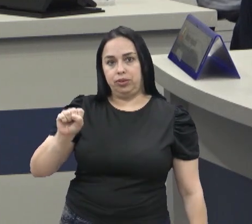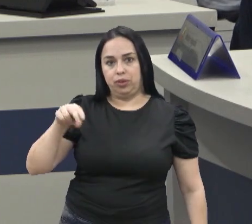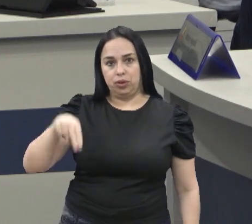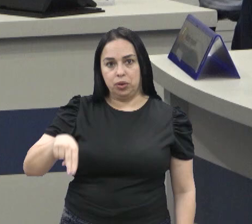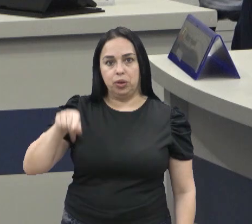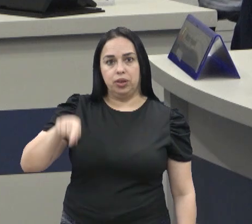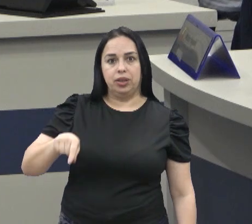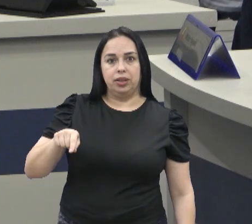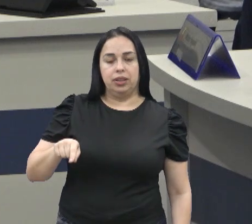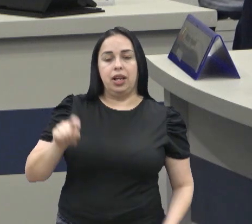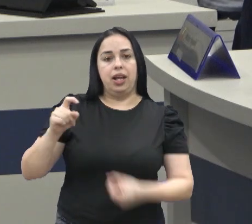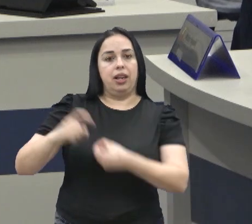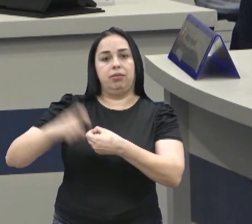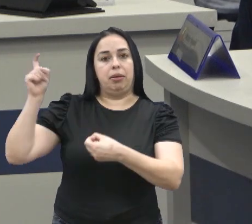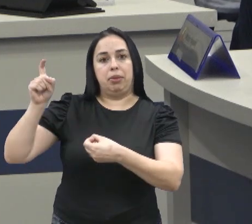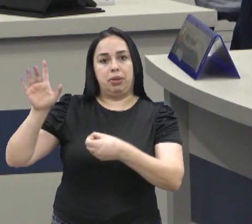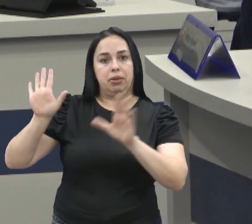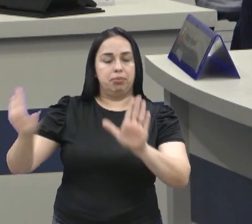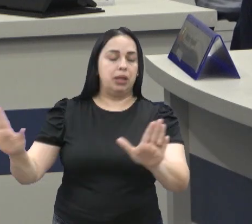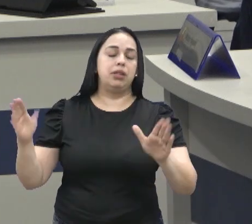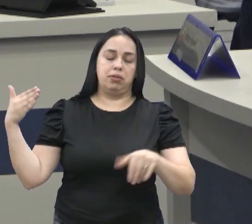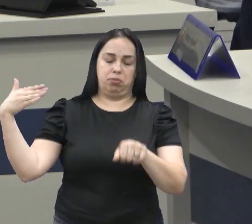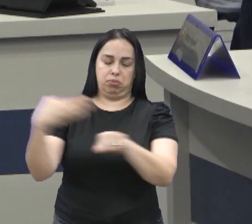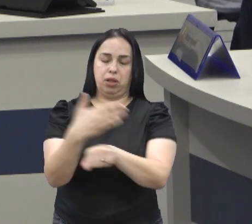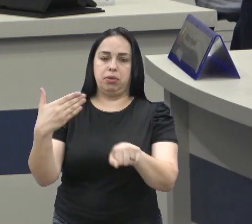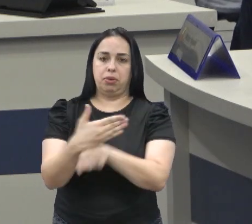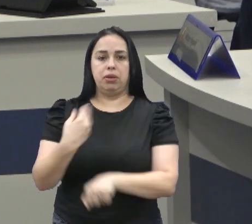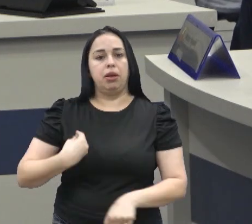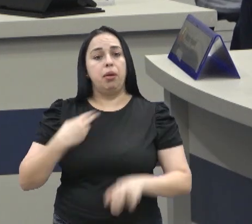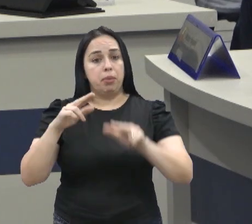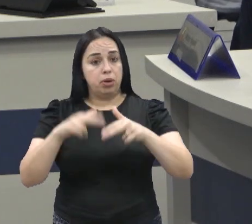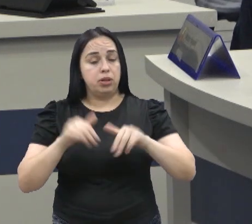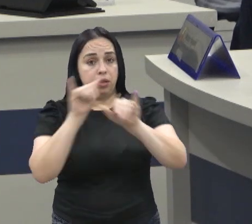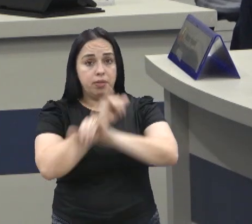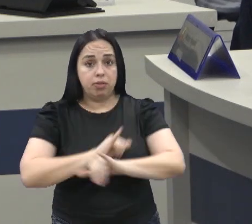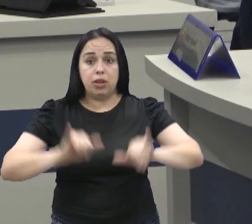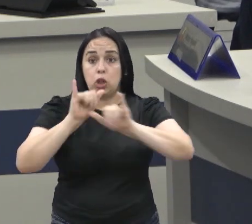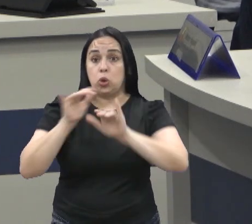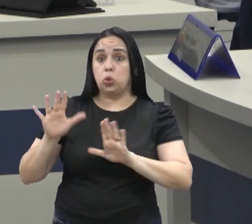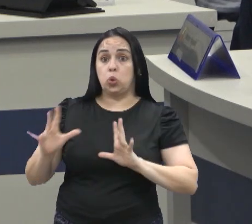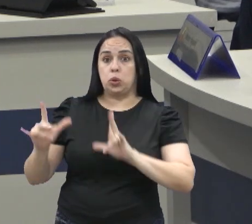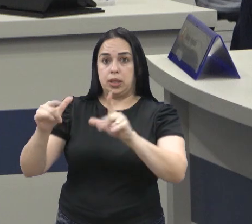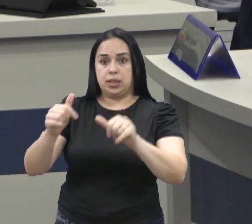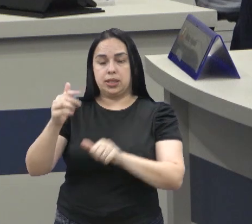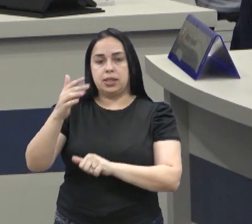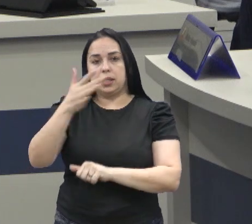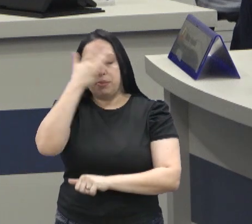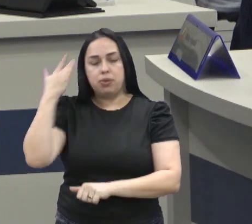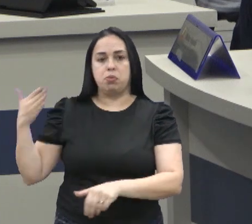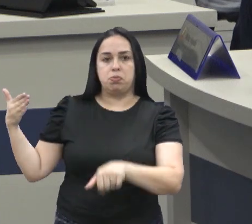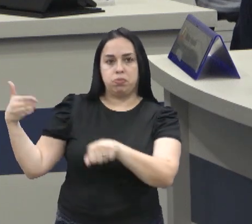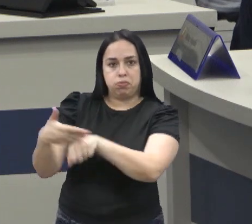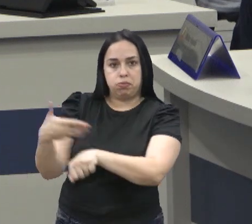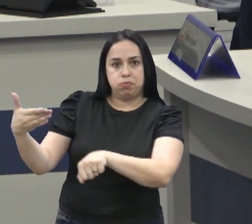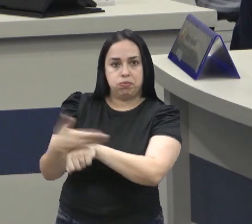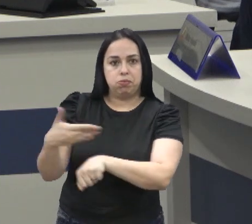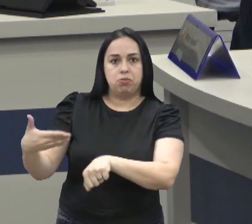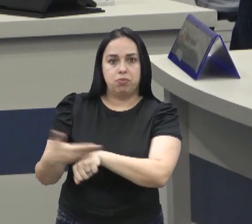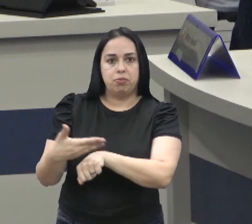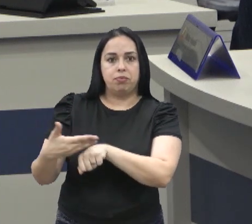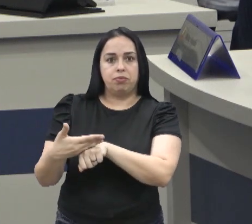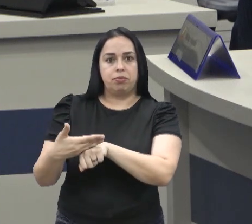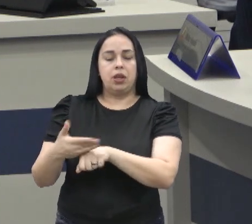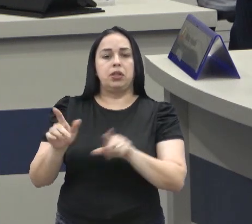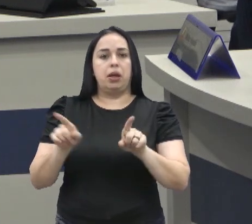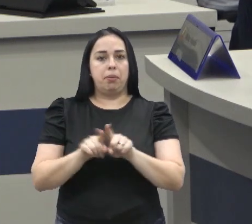é independente, está aqui presente. Então, registrado, eles estão aqui, colocaram